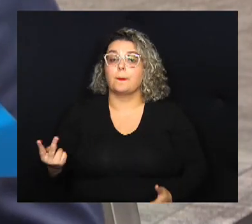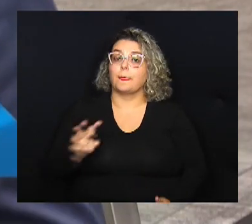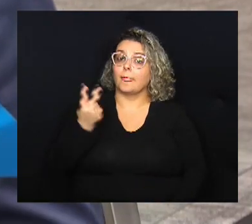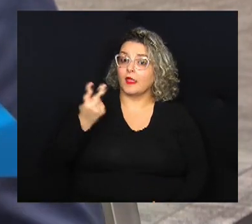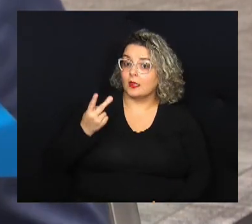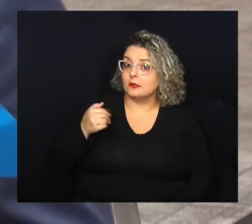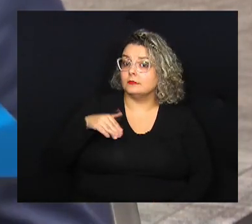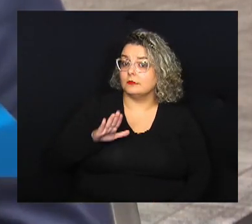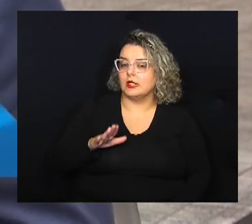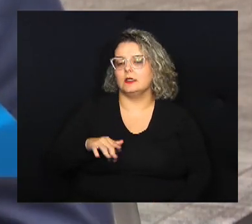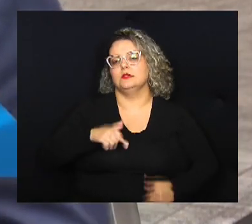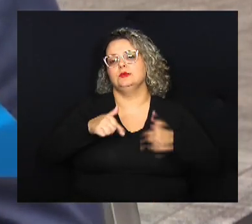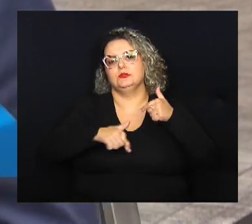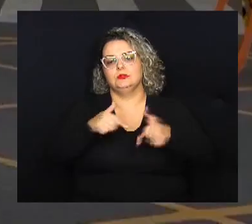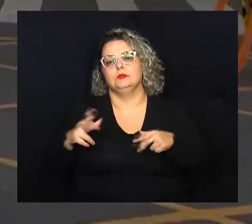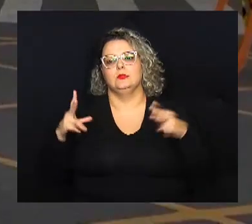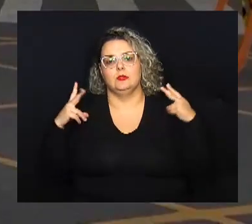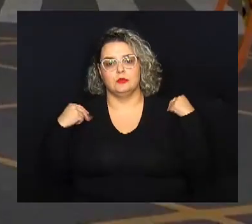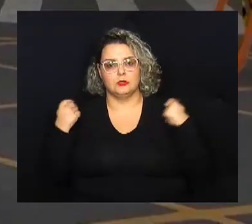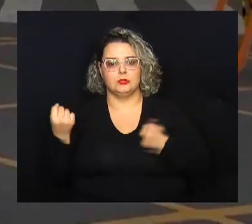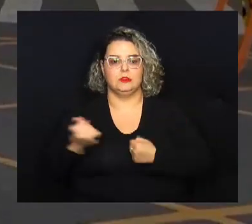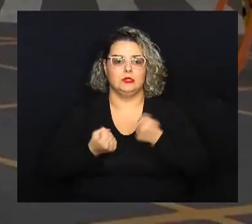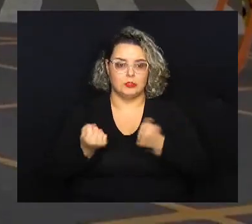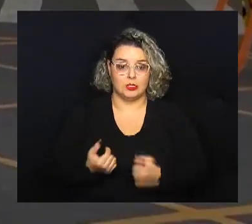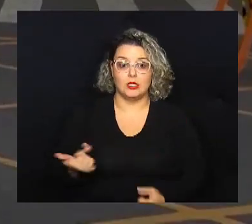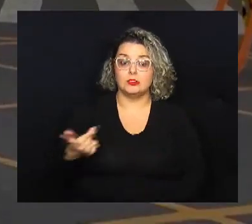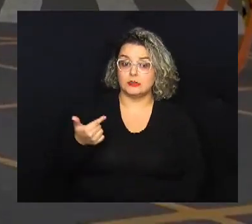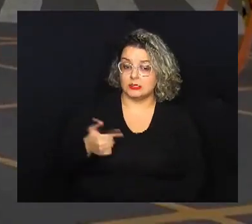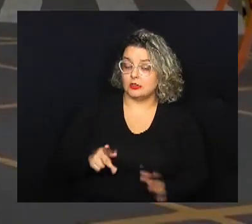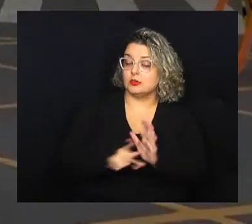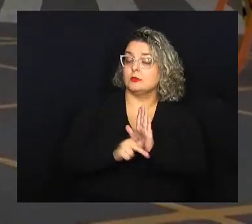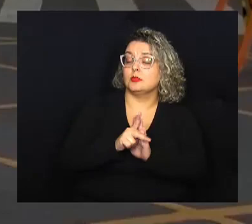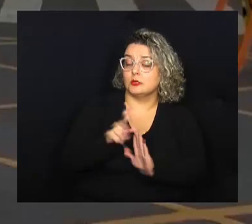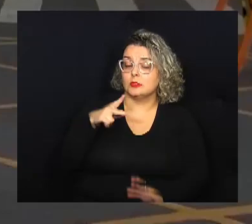mais o trabalhador ou motorista de aplicativo. Segundo o projeto do